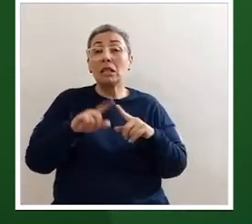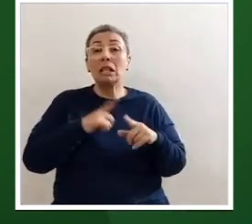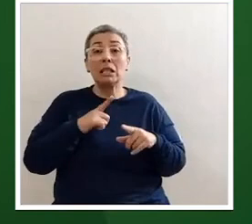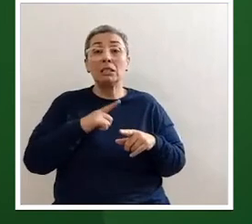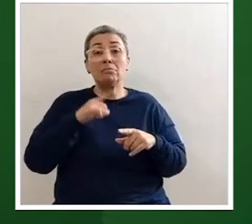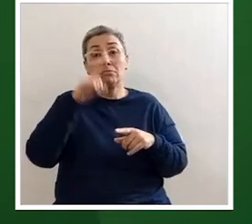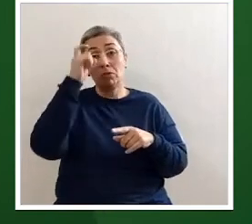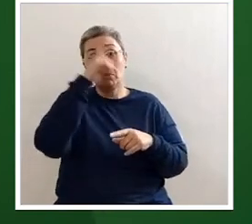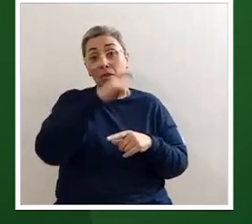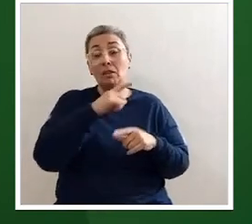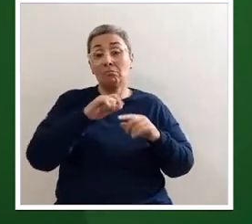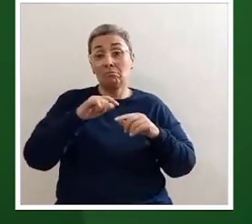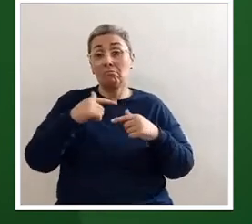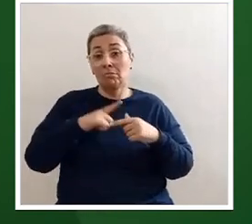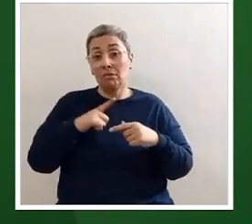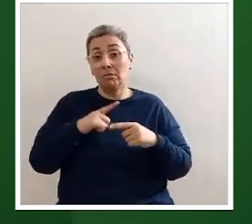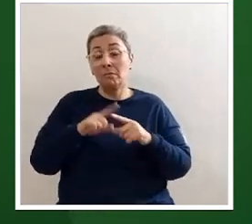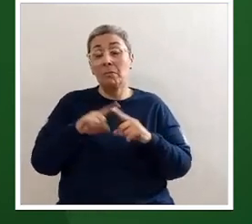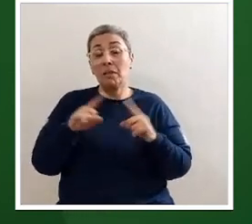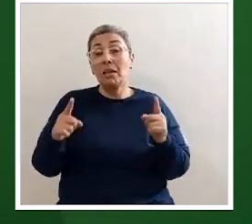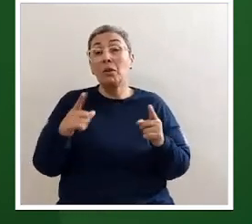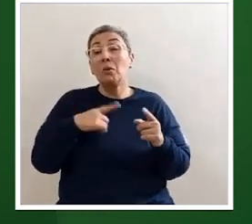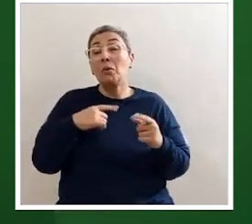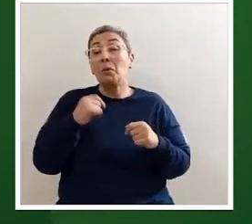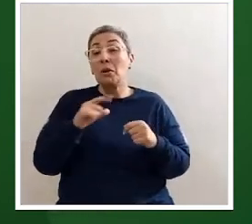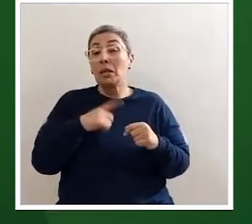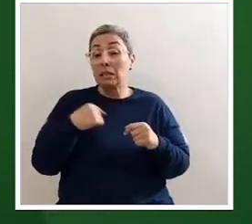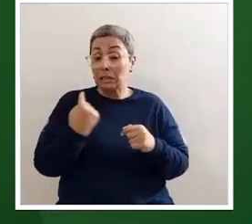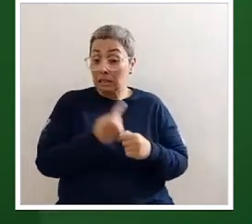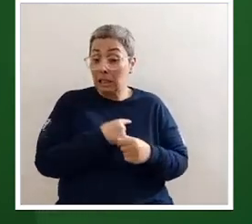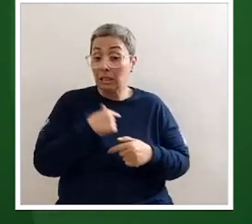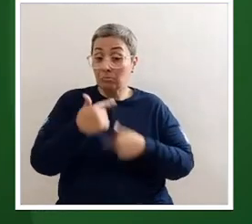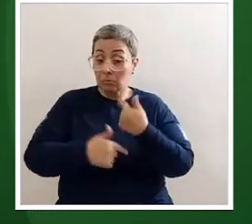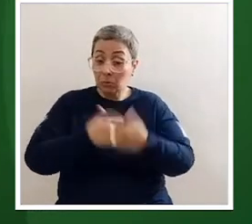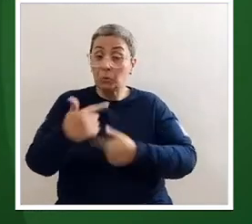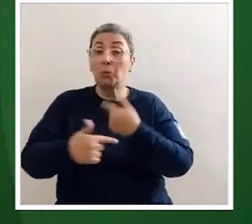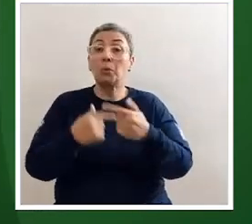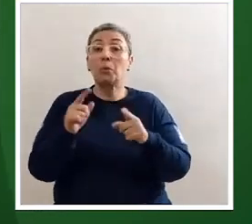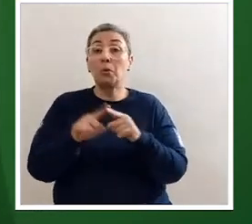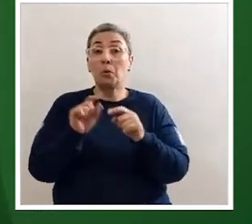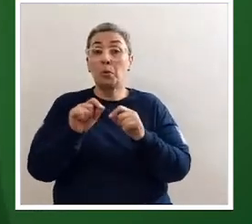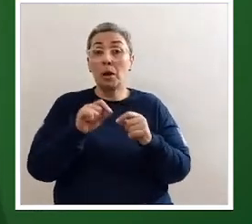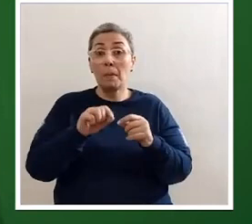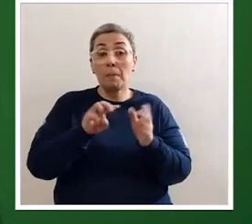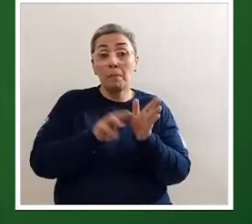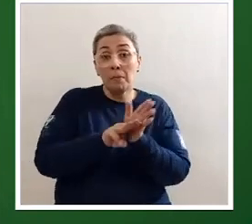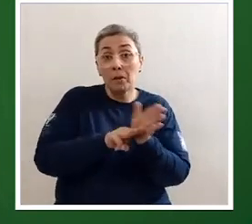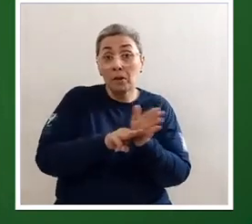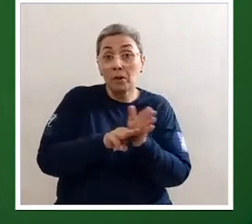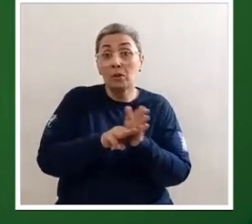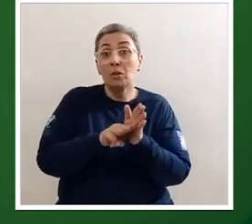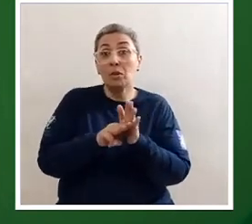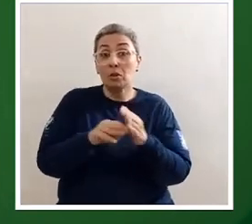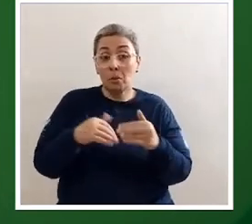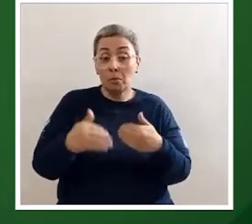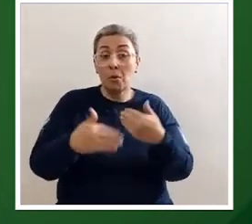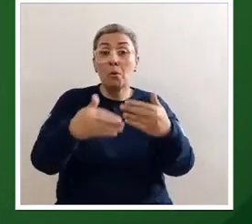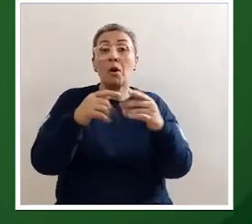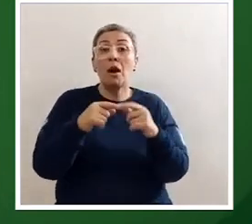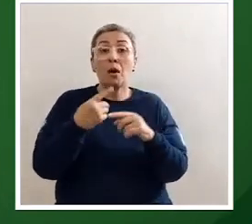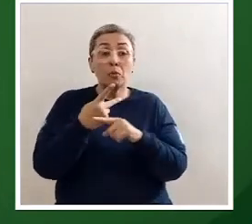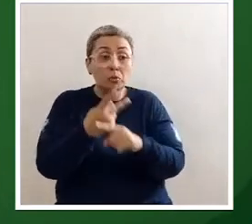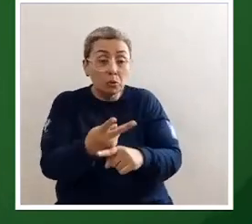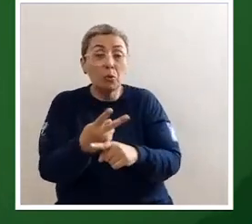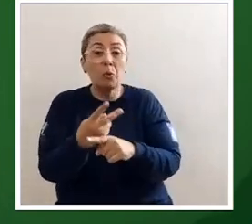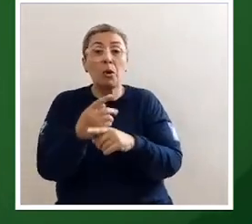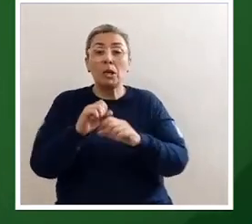têm dificuldade então nós estamos trabalhando bastante com as metodologias ativas buscando